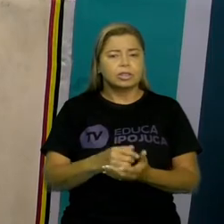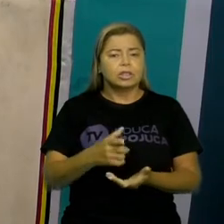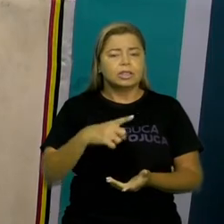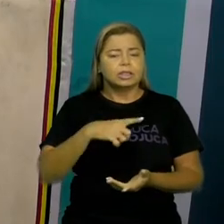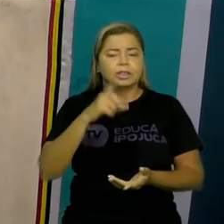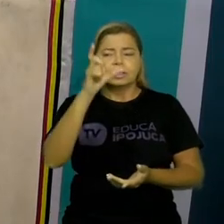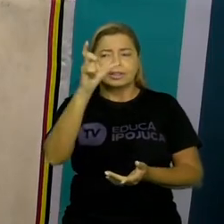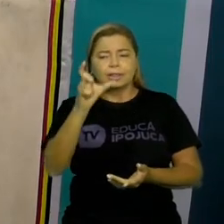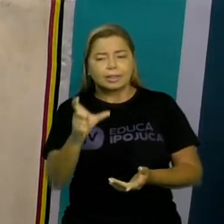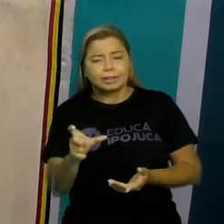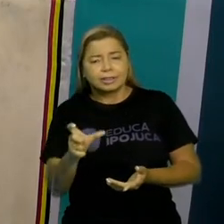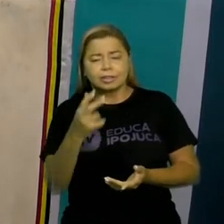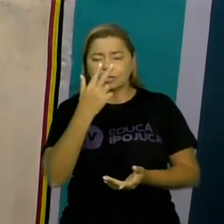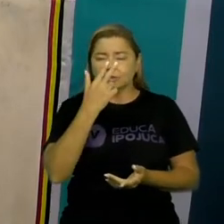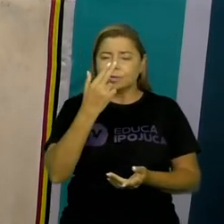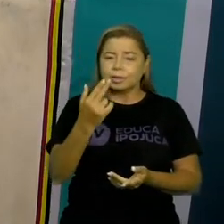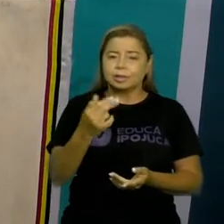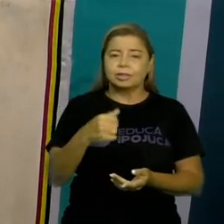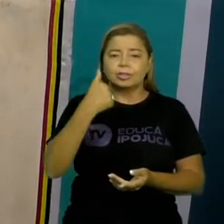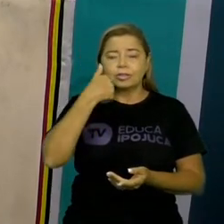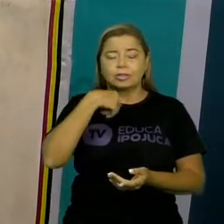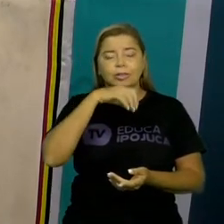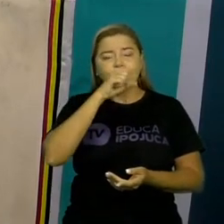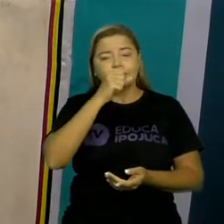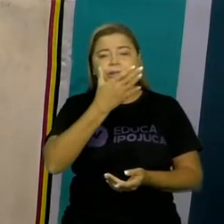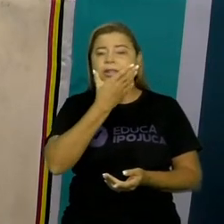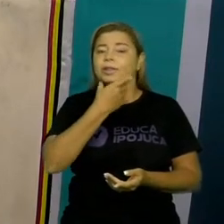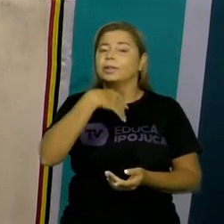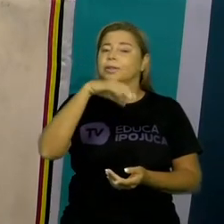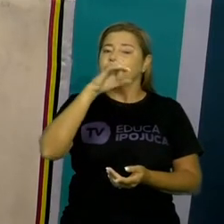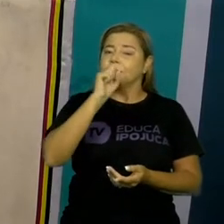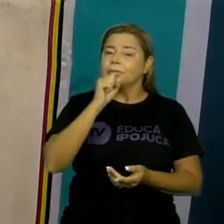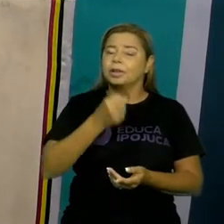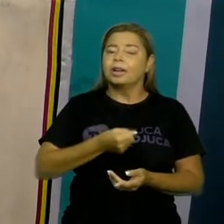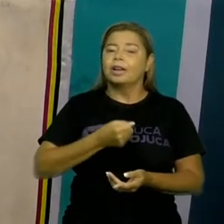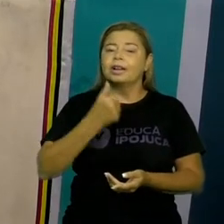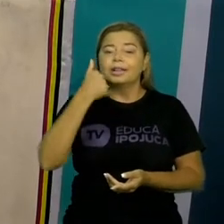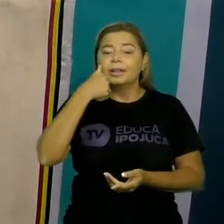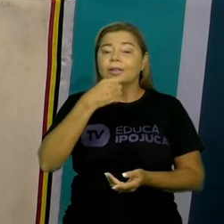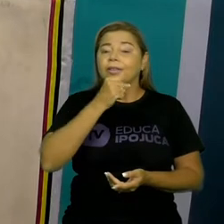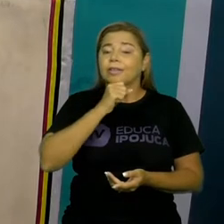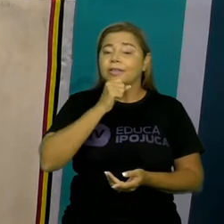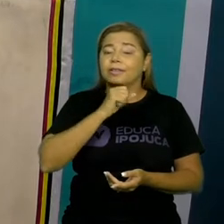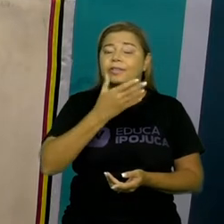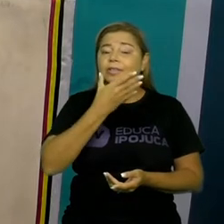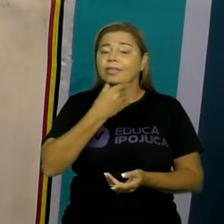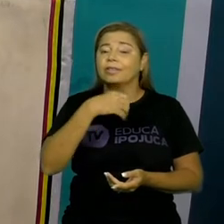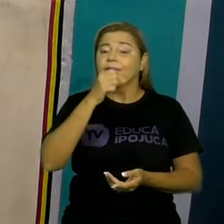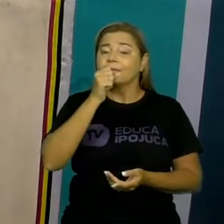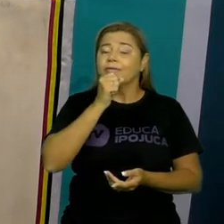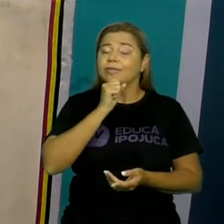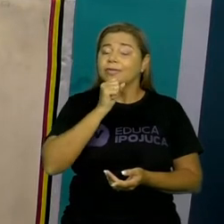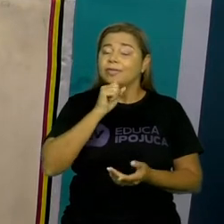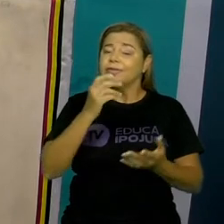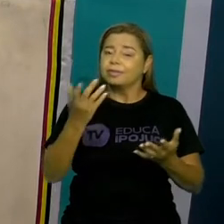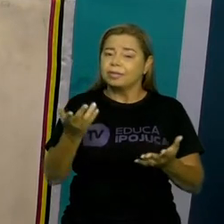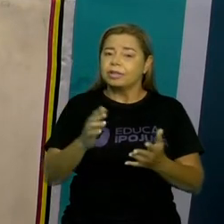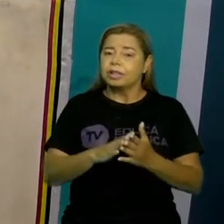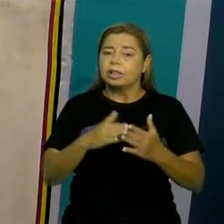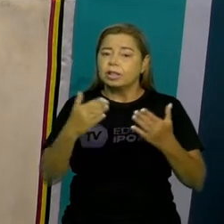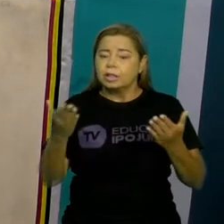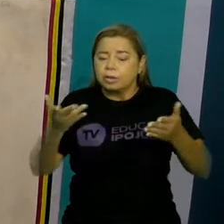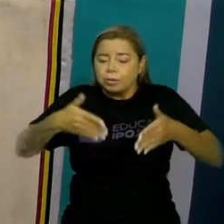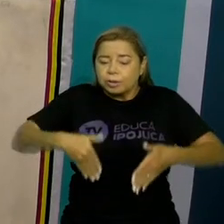do vovô, né? Isso. E como a tia falou, todo mundo ganha um lindo presente quando nasce, que é o